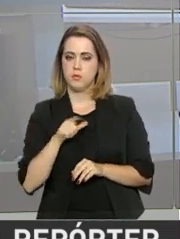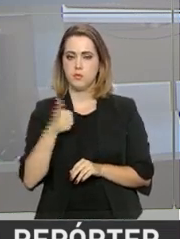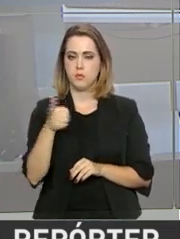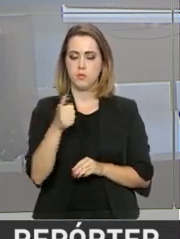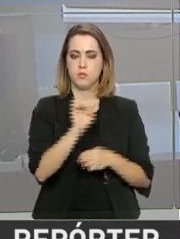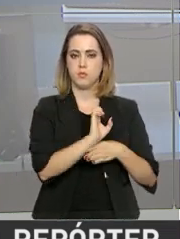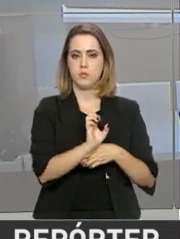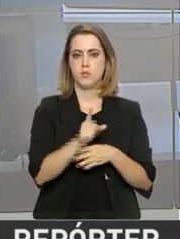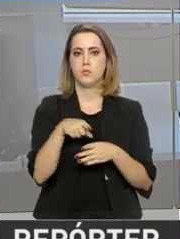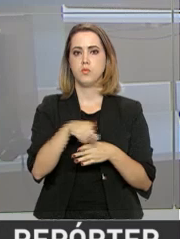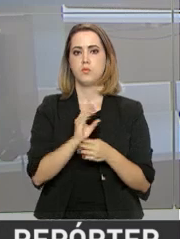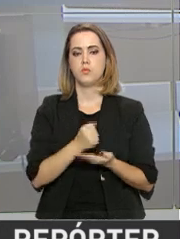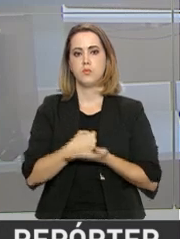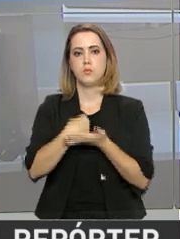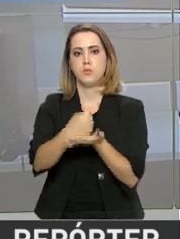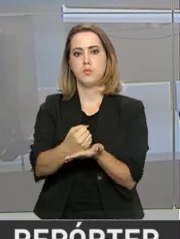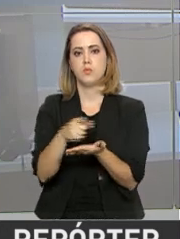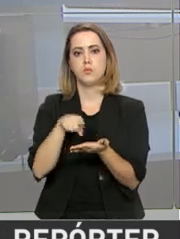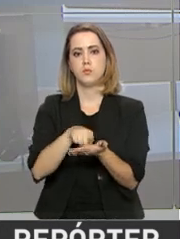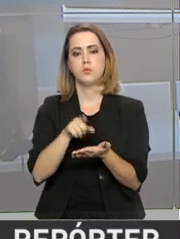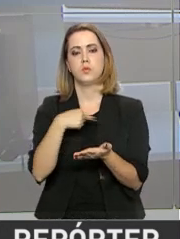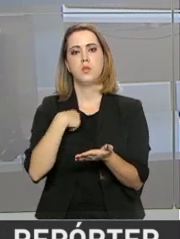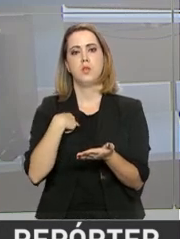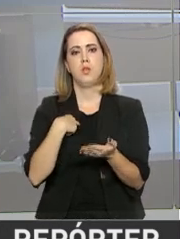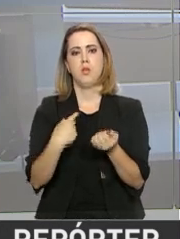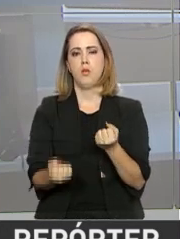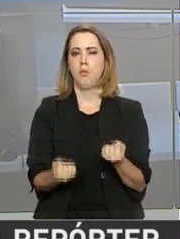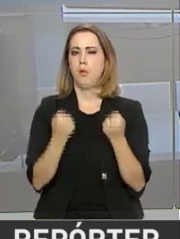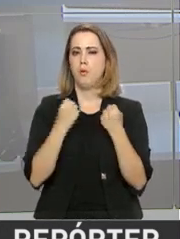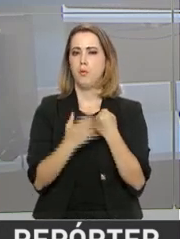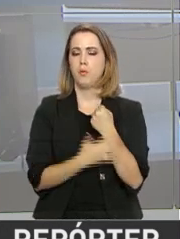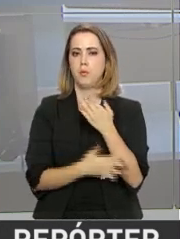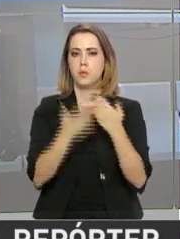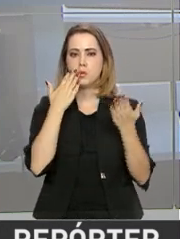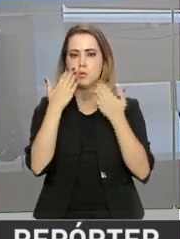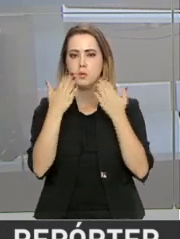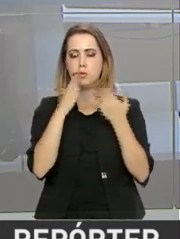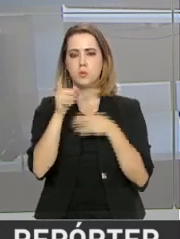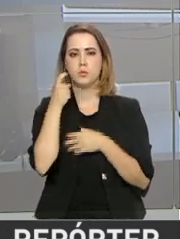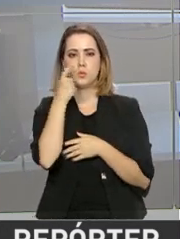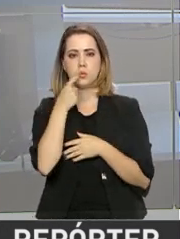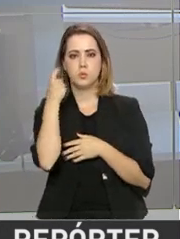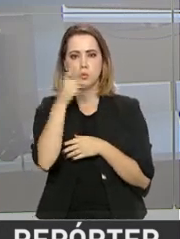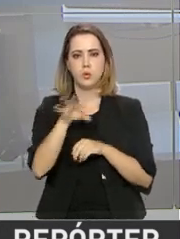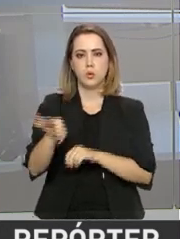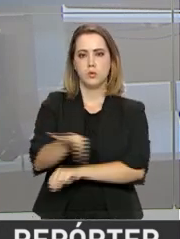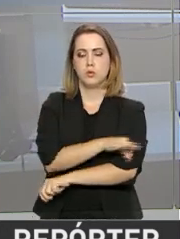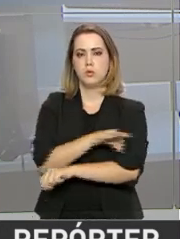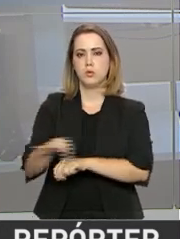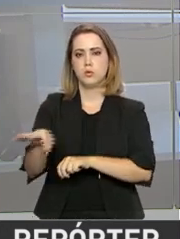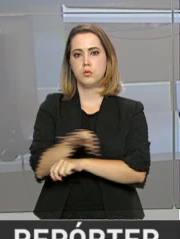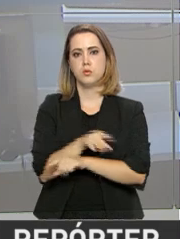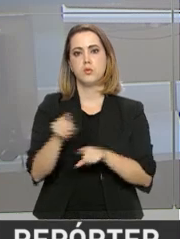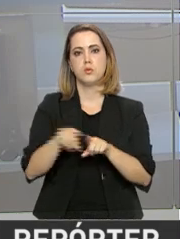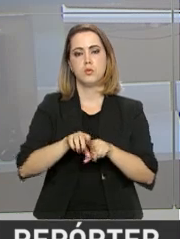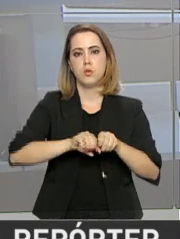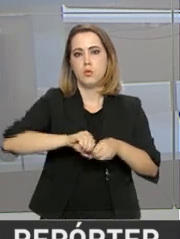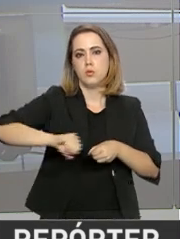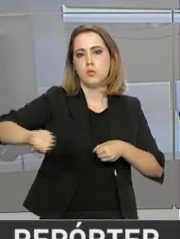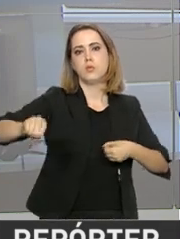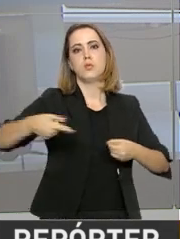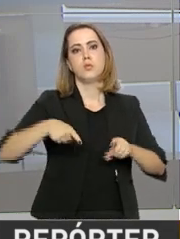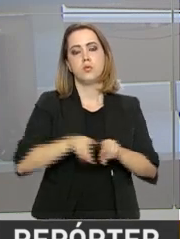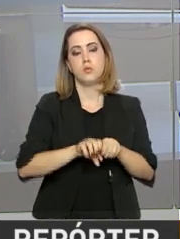serão oferecidos pelas instituições de ensino estão fisioterapia psicologia Odontologia arquitetura e urbanismo Engenharia